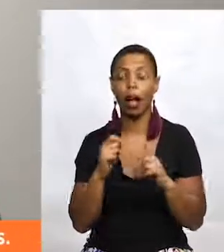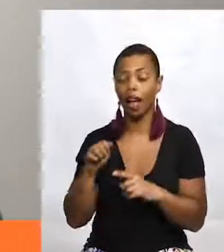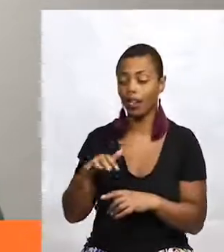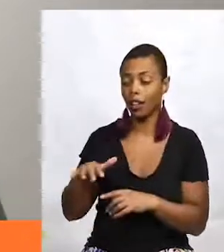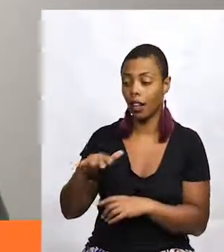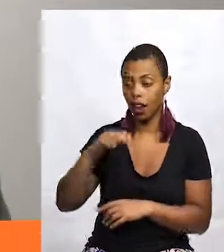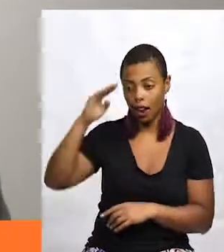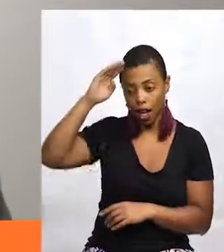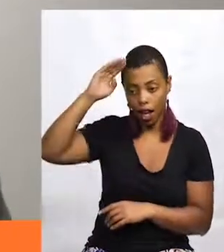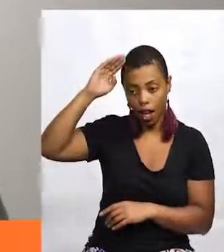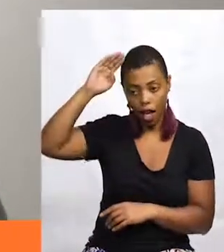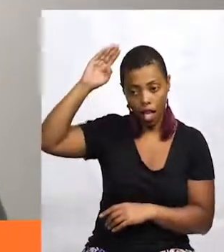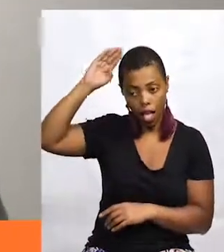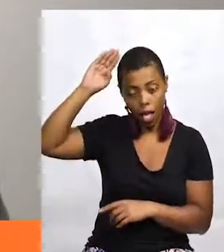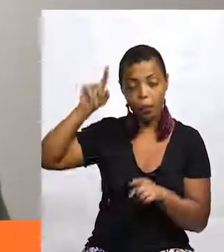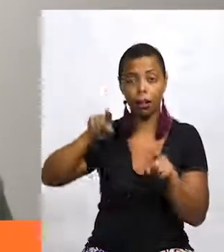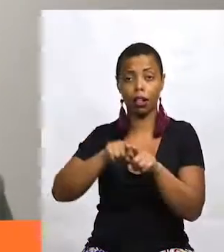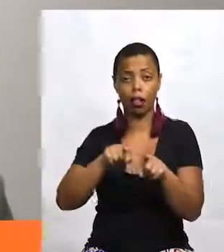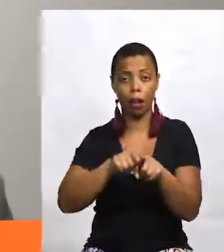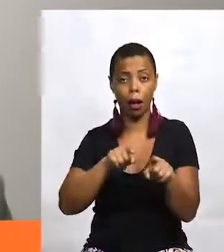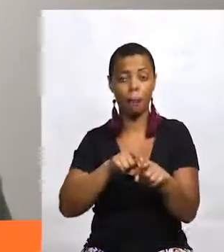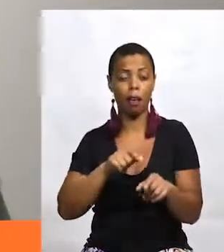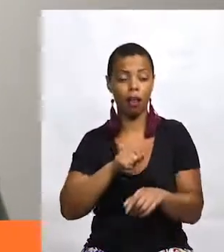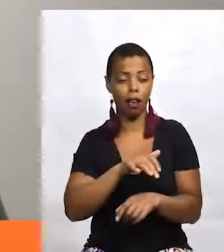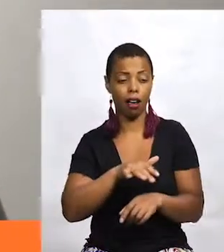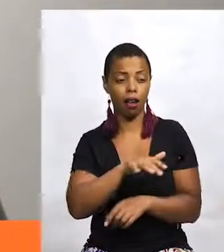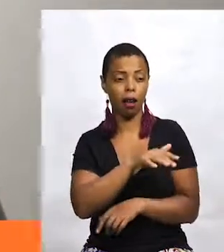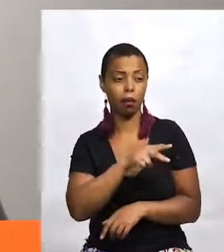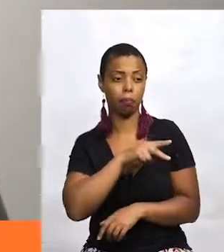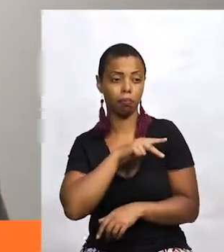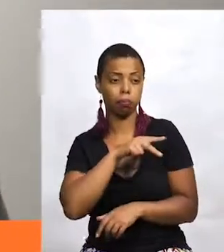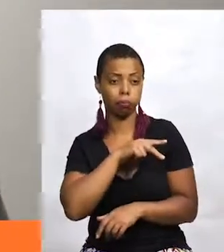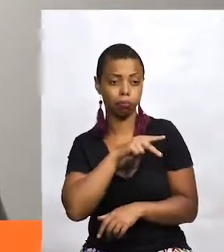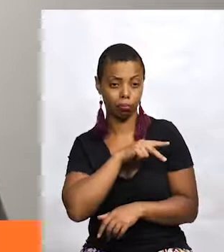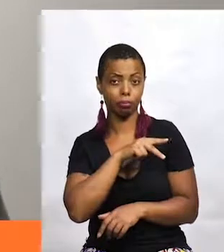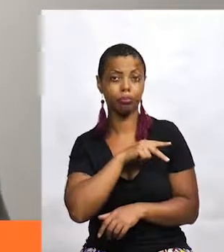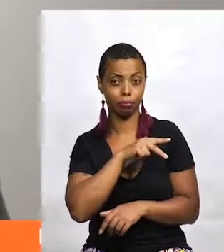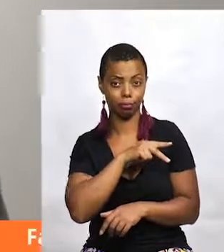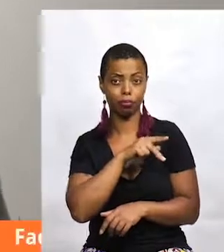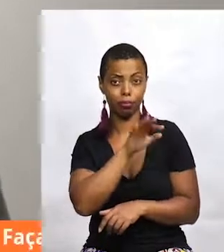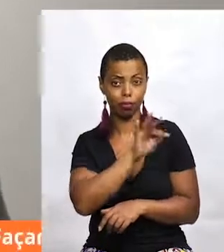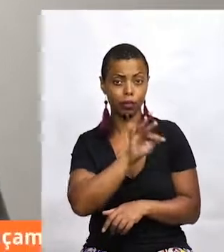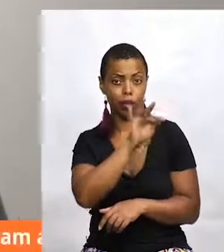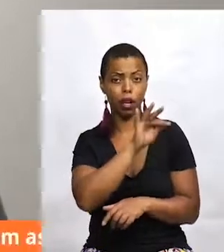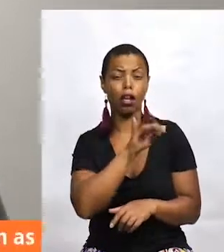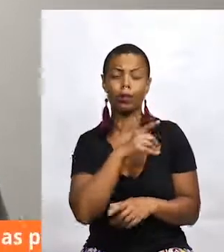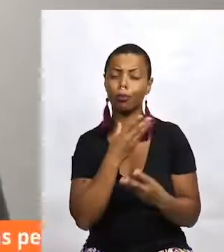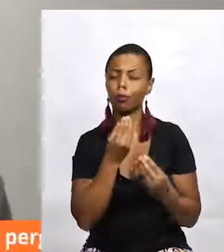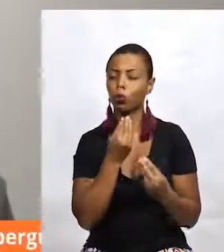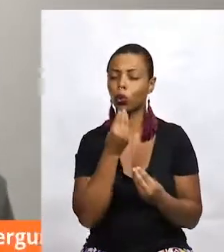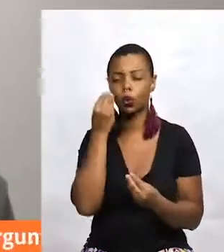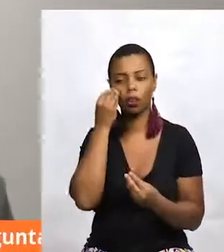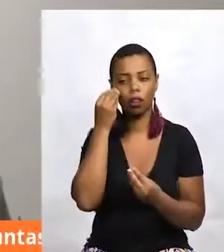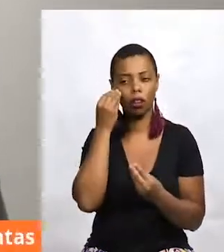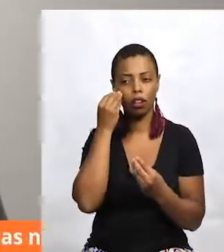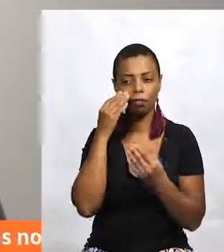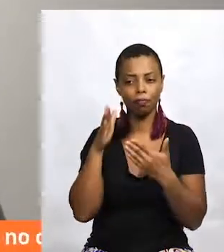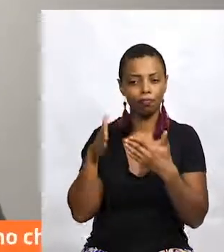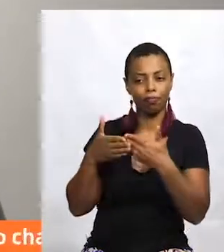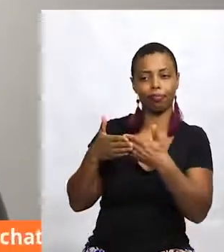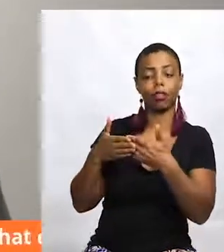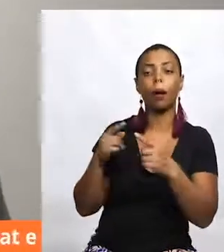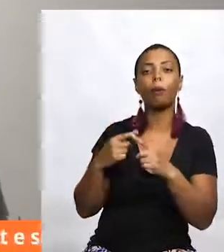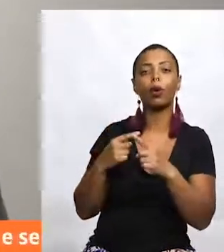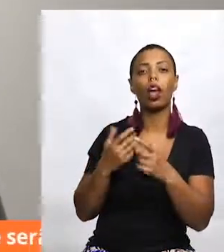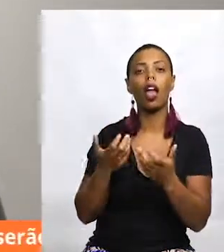na iniciativa privada, a gente ainda tem muita resistência. Né, porque o que impera é o ideal de beleza, né? O ideal